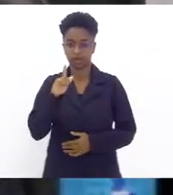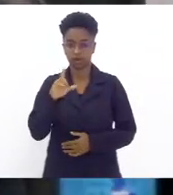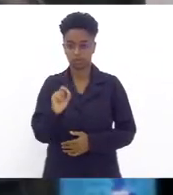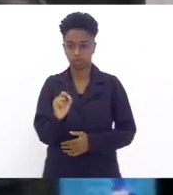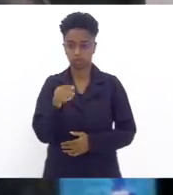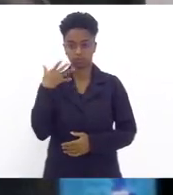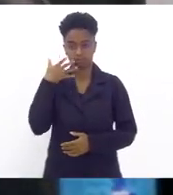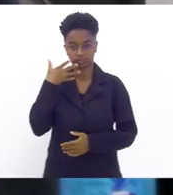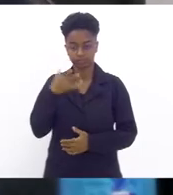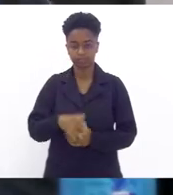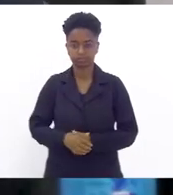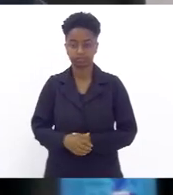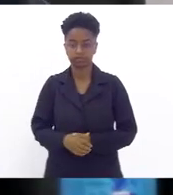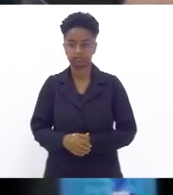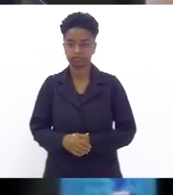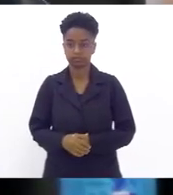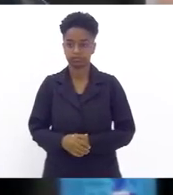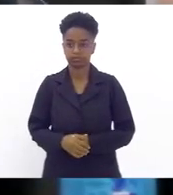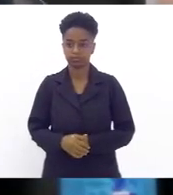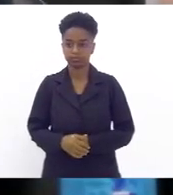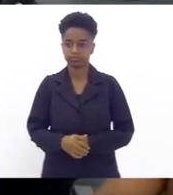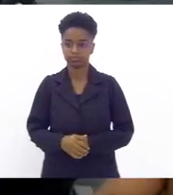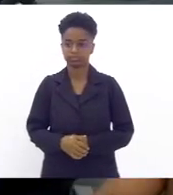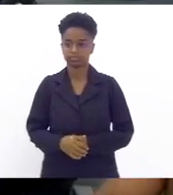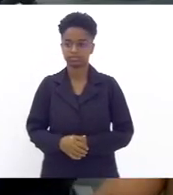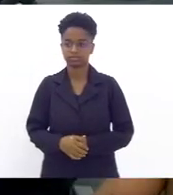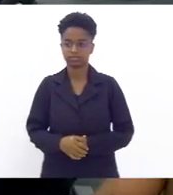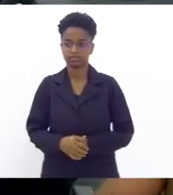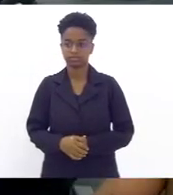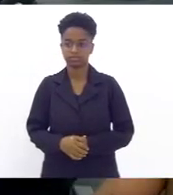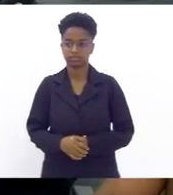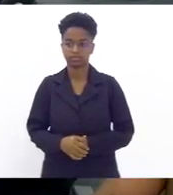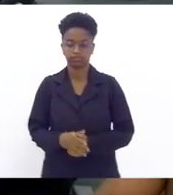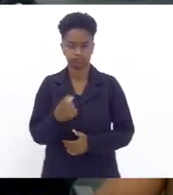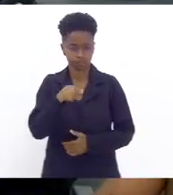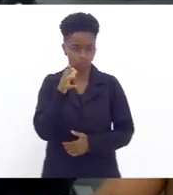para fazer o uso da fala bom